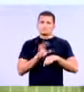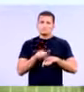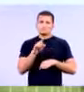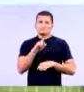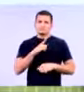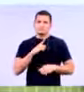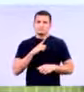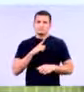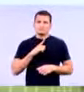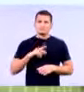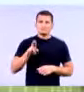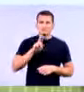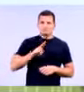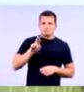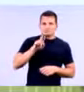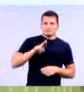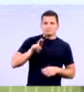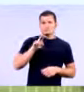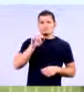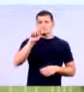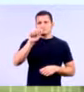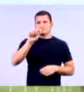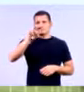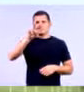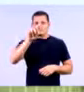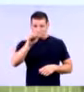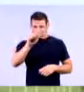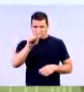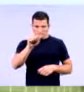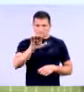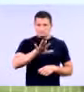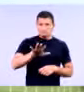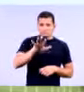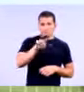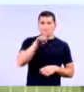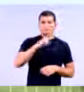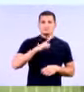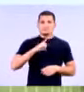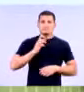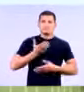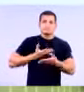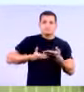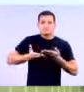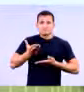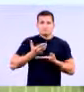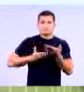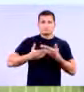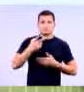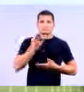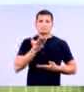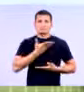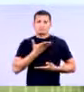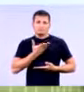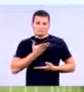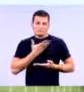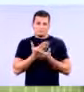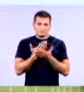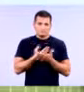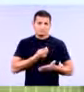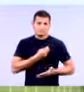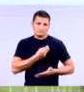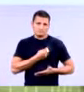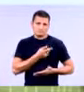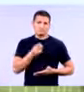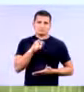que utilizar o ambiente virtual, que você tenha que interagir com seus colegas no momento presencial, que você tenha que